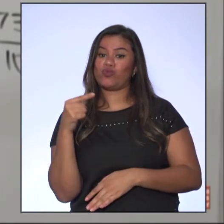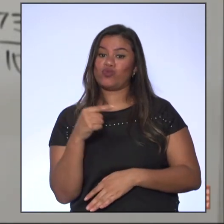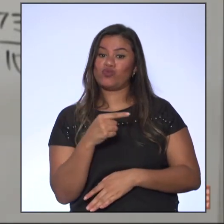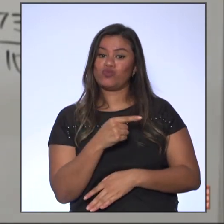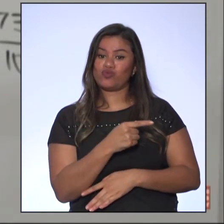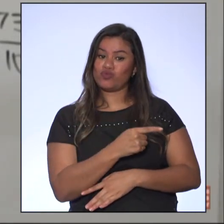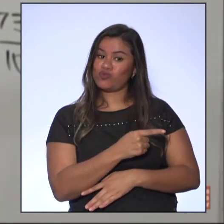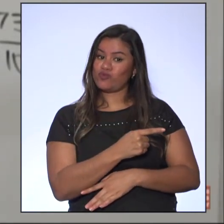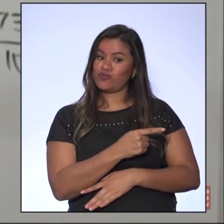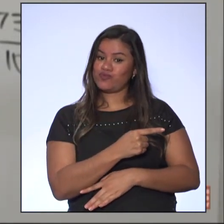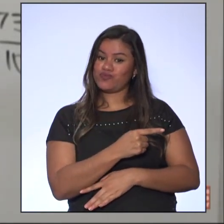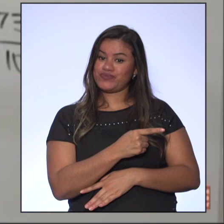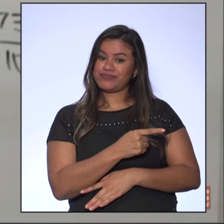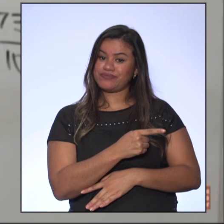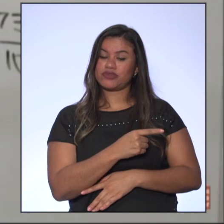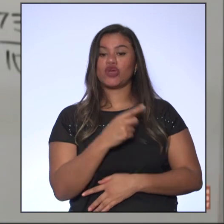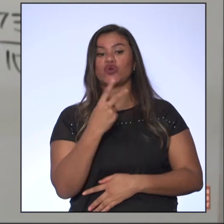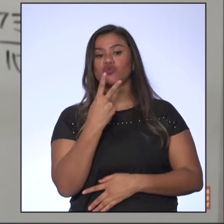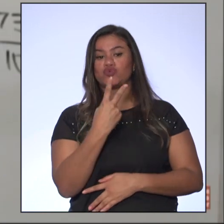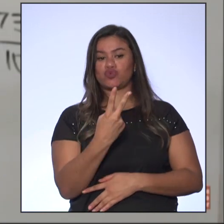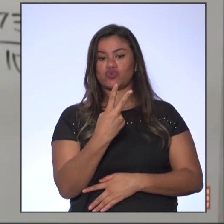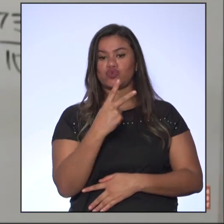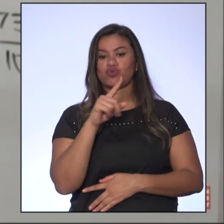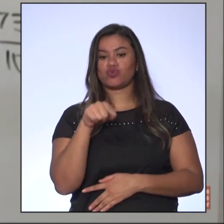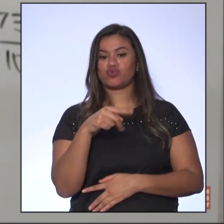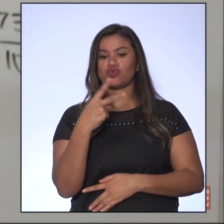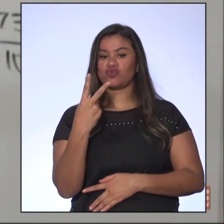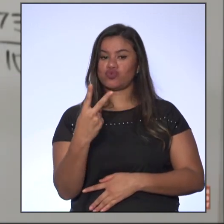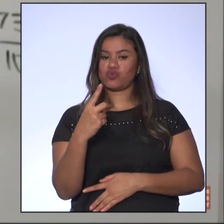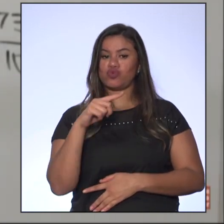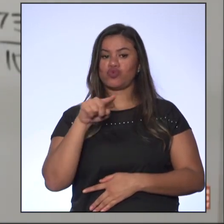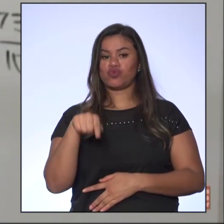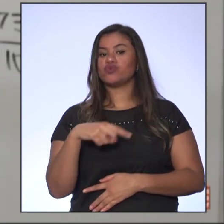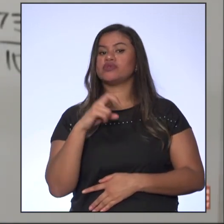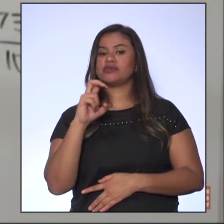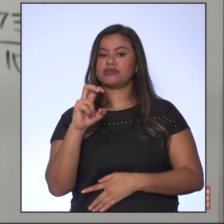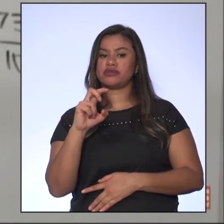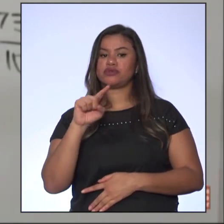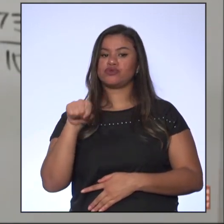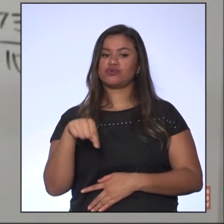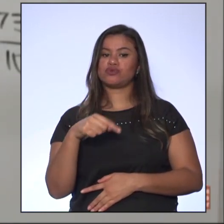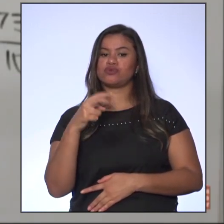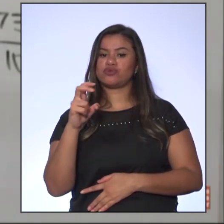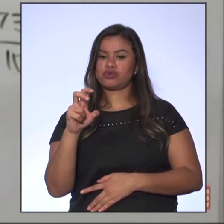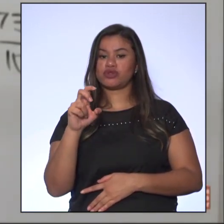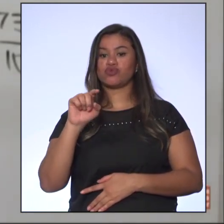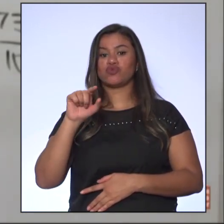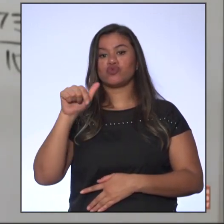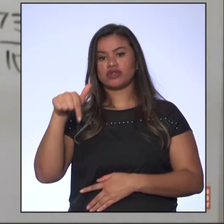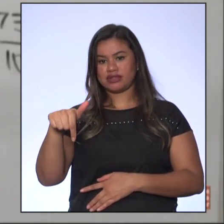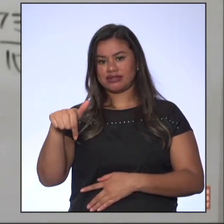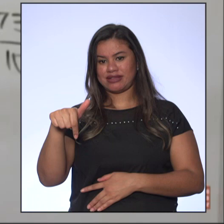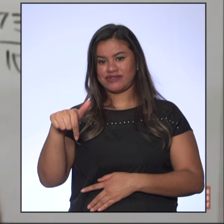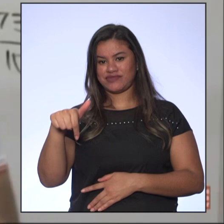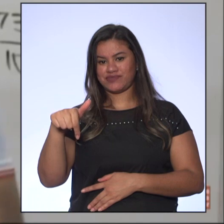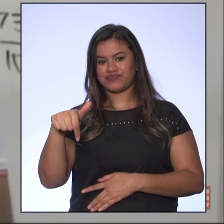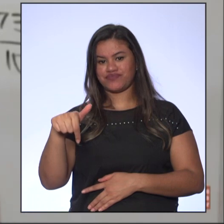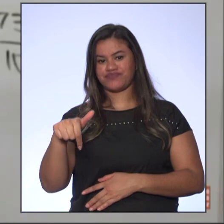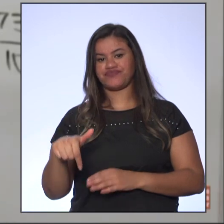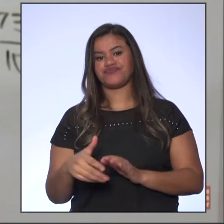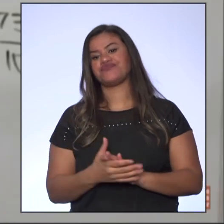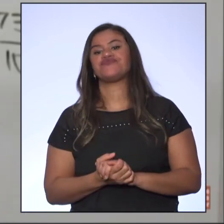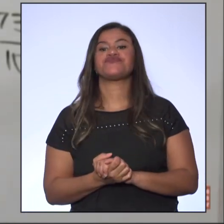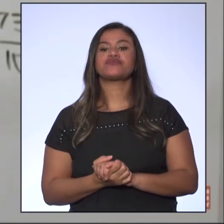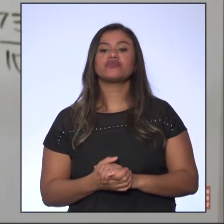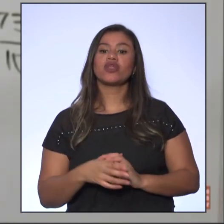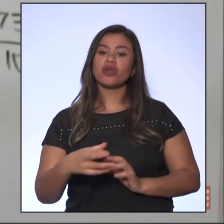assim, 2, 2, bem aqui 5, 5 e o número 7. Você ia me responder que a moda